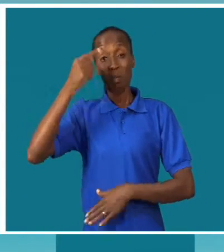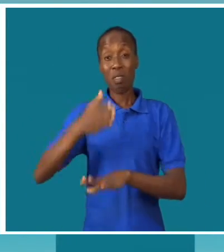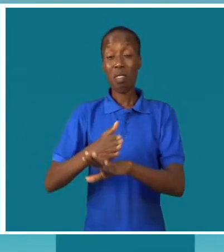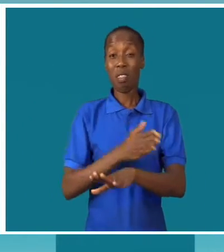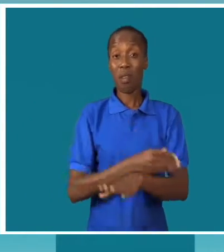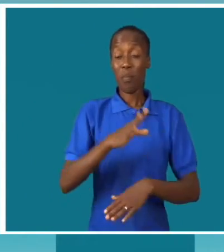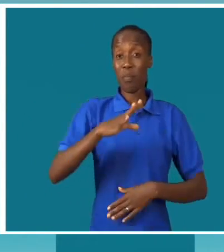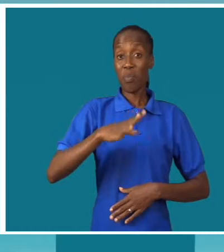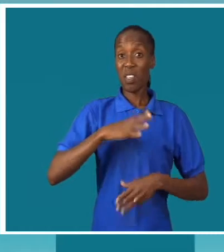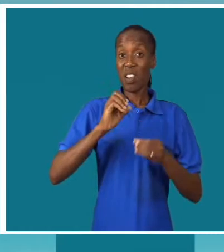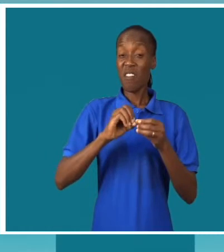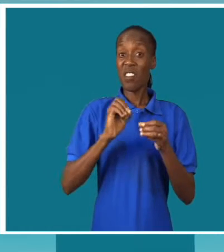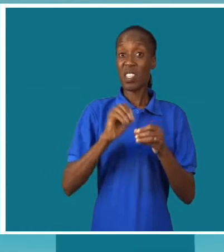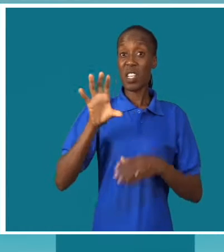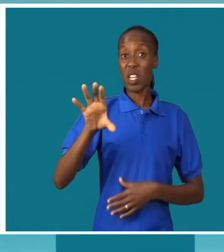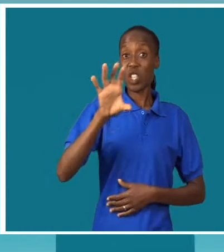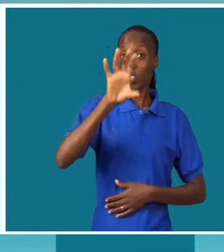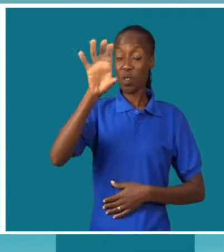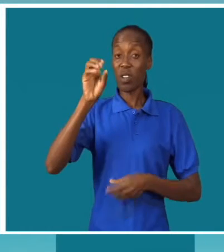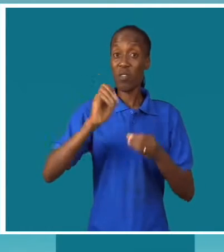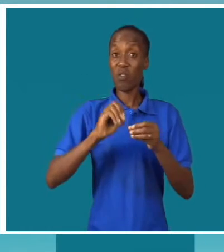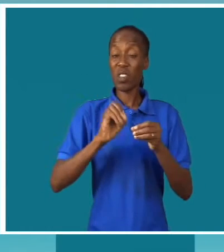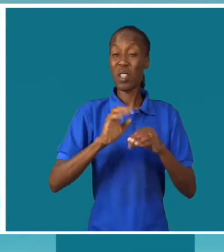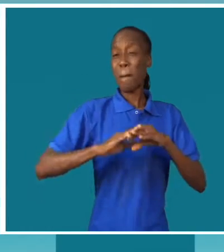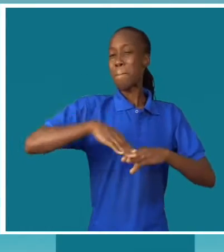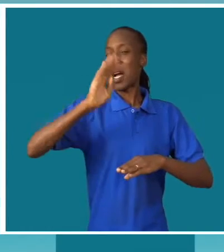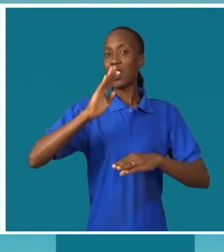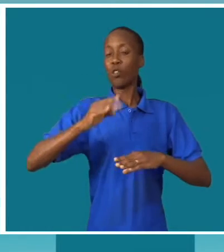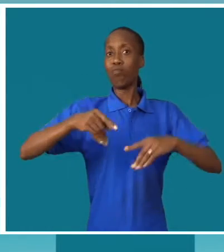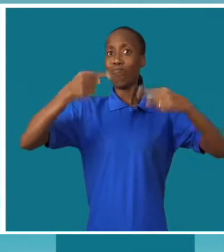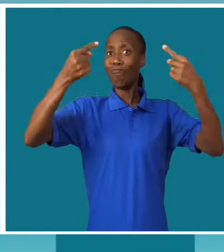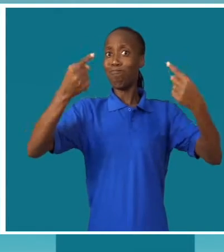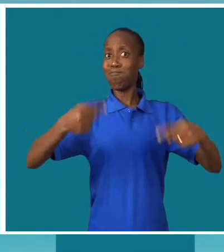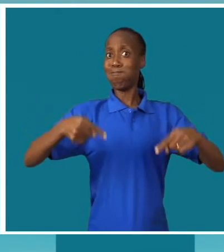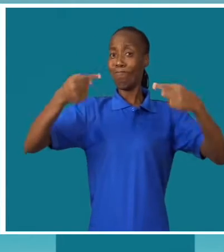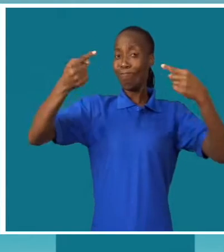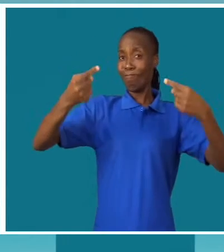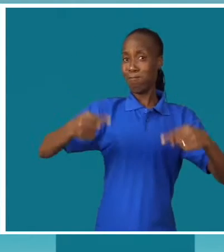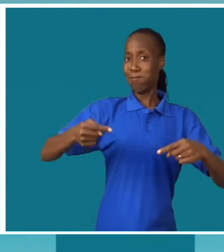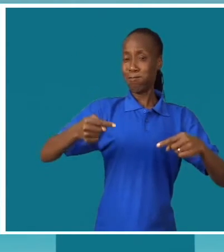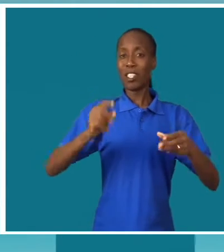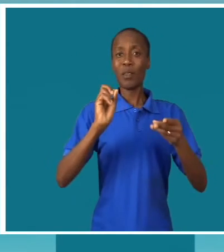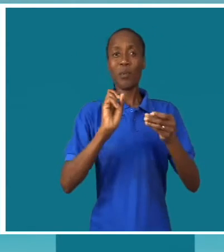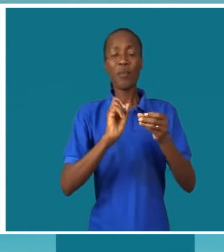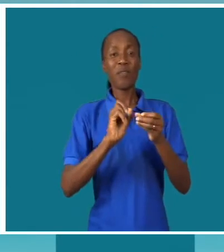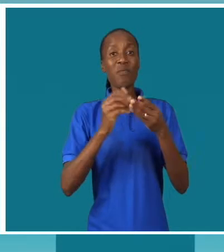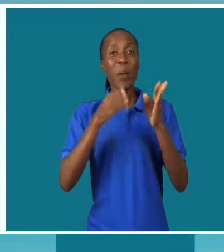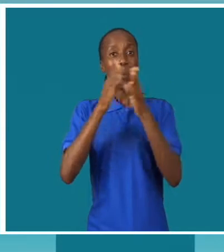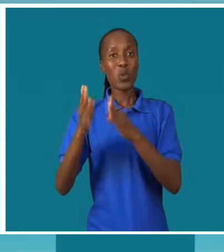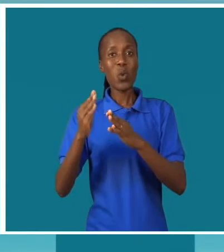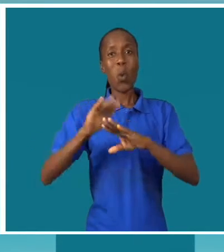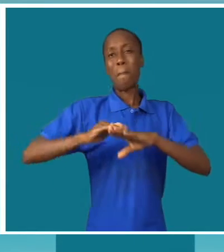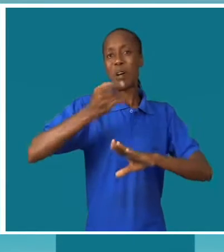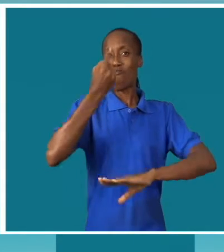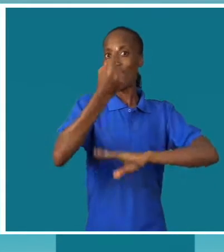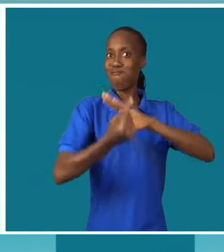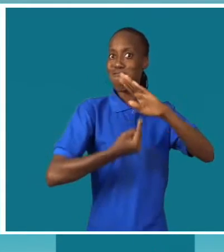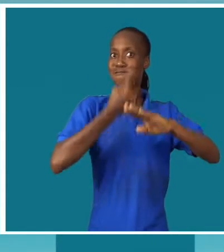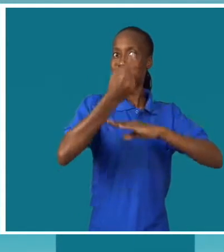nós ainda tínhamos campeonatos provinciais, havia muito maior competitividade, havia muita mais aderência aos campos.